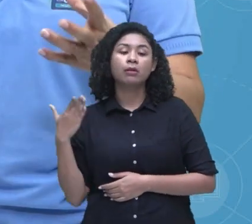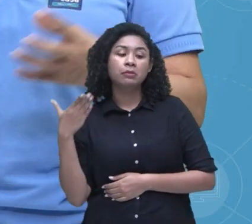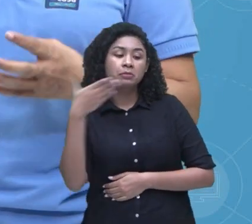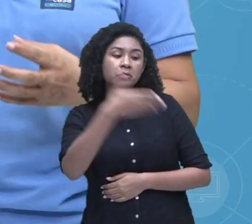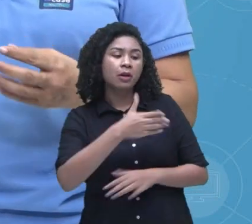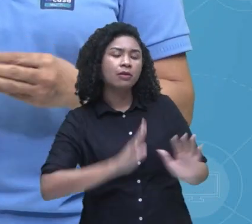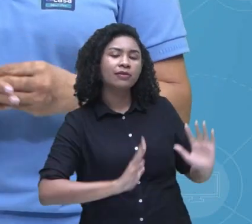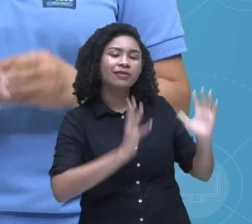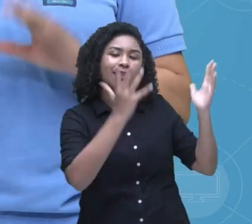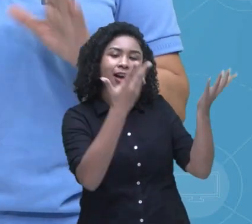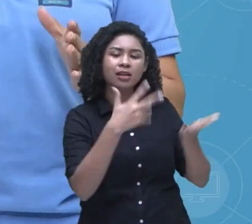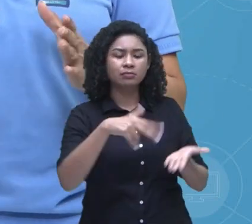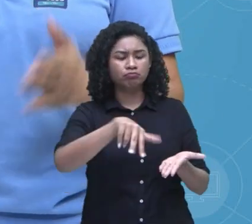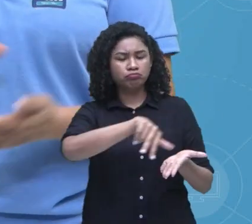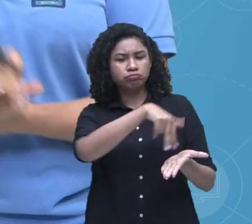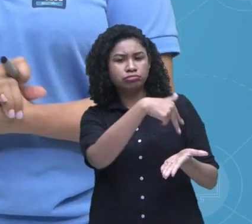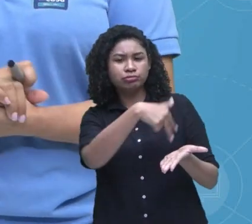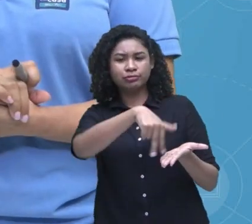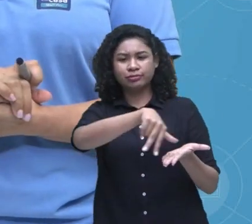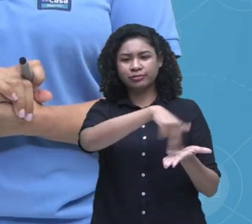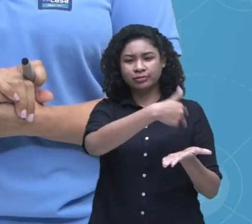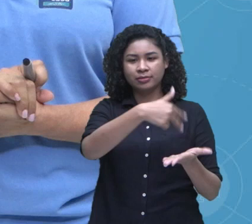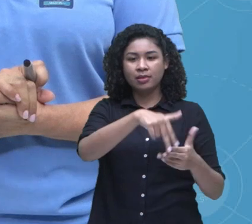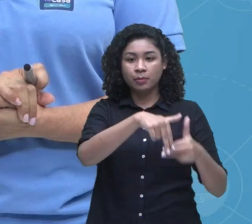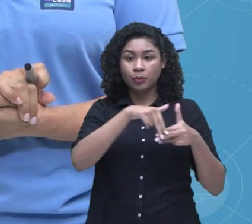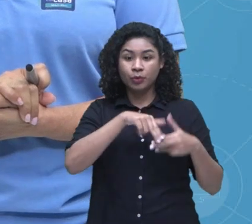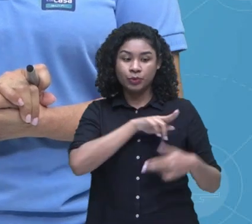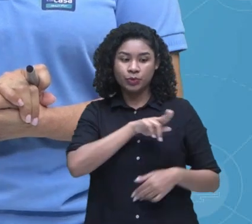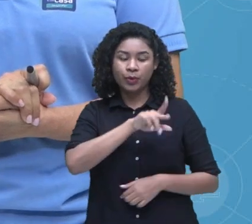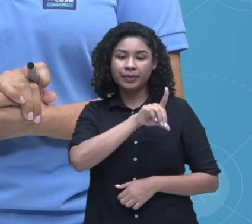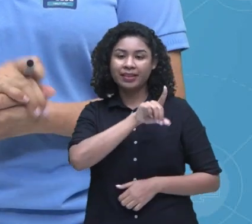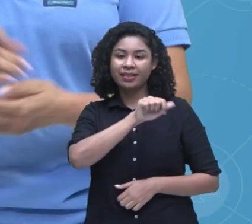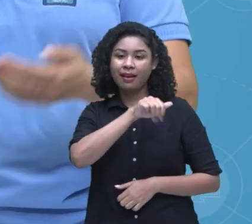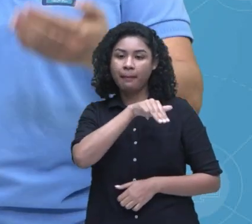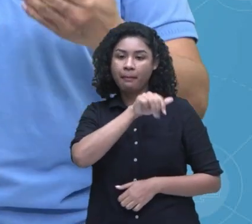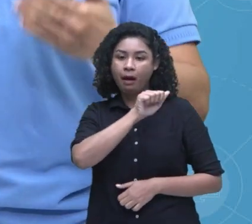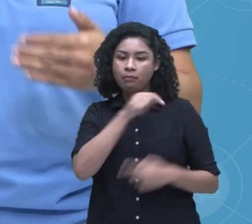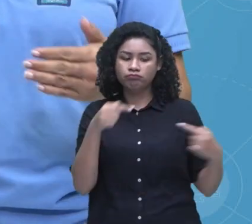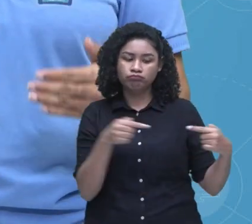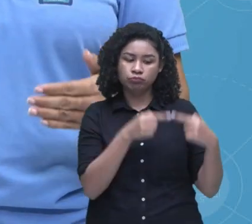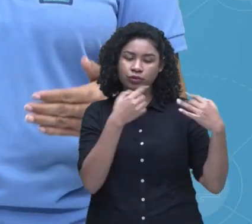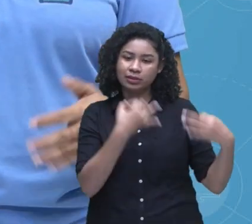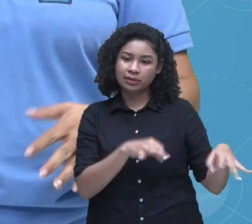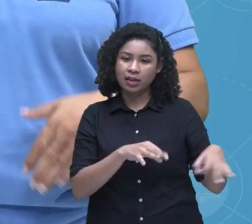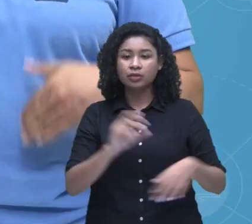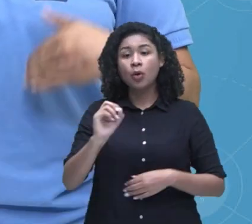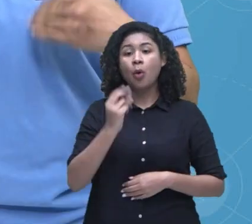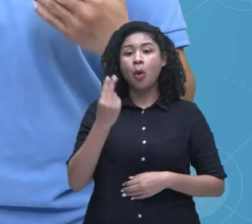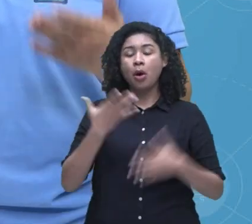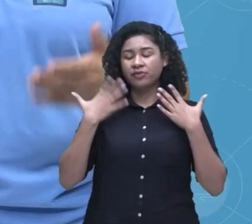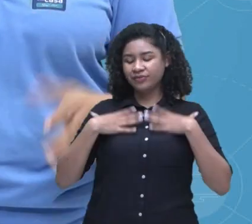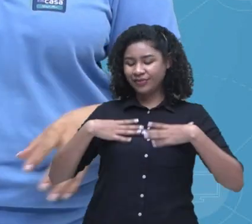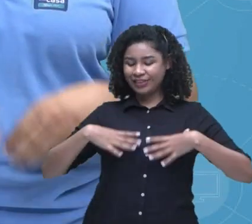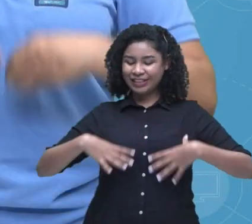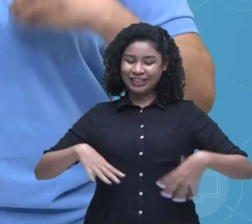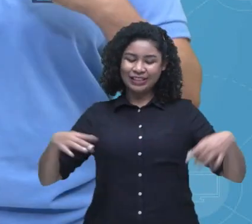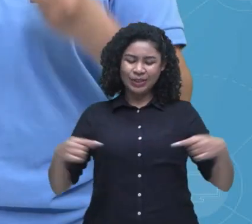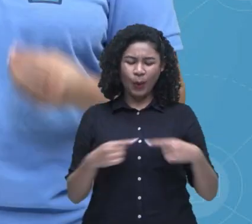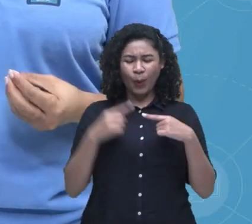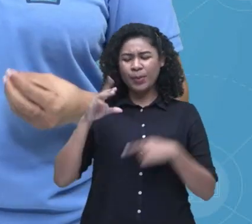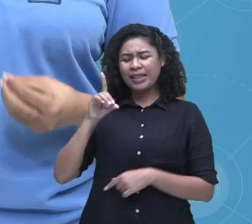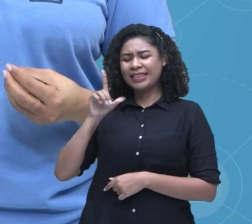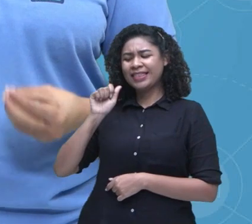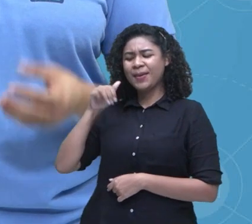ali dançando com a pessoa, também chama-se dama. Então, ela está vestida como uma dama, ela está bem vestida,